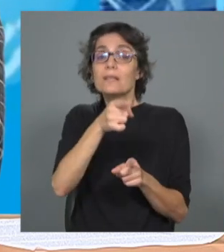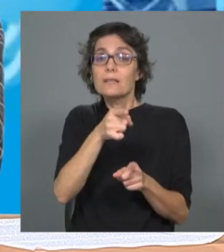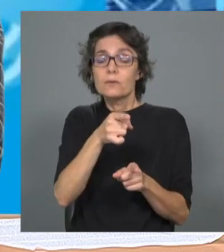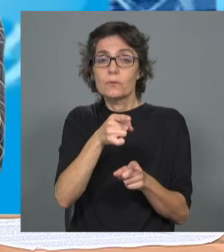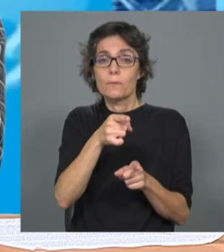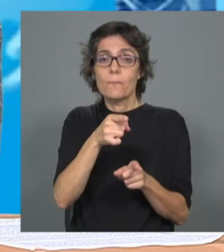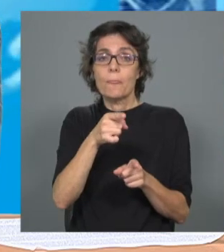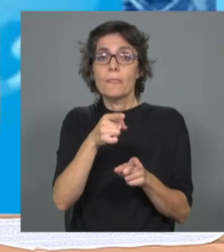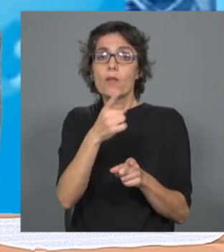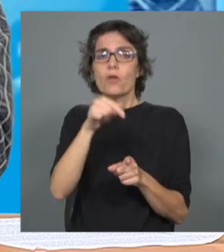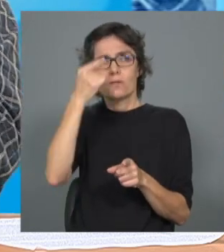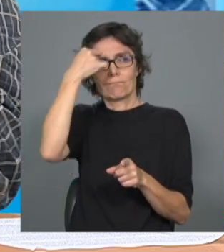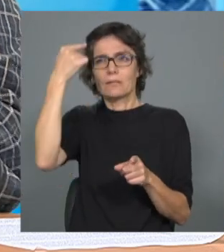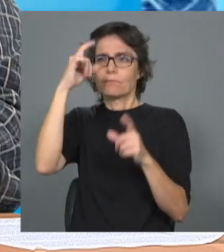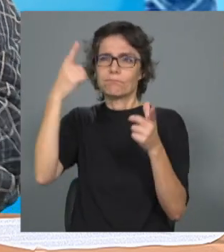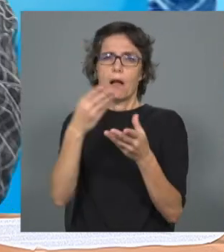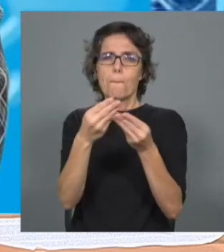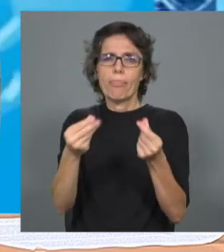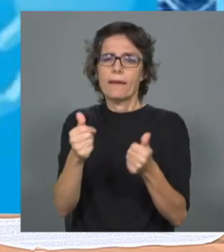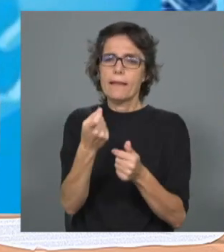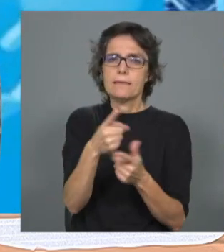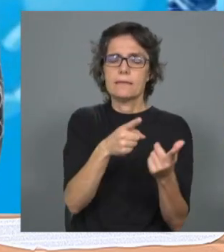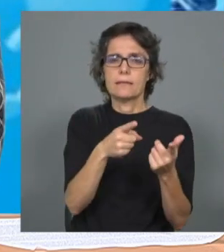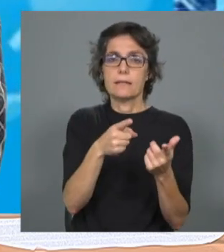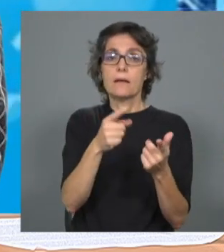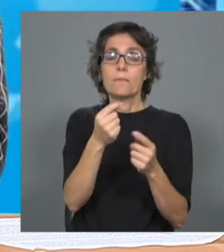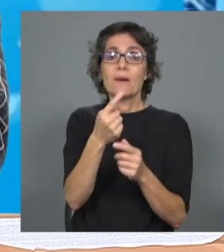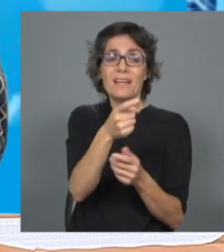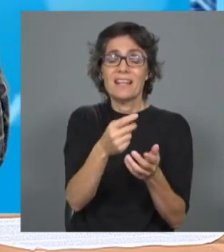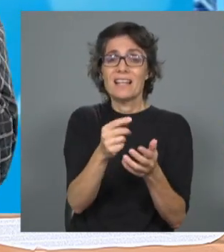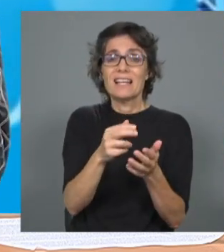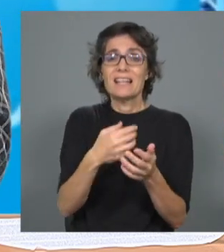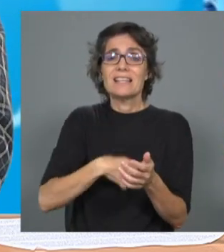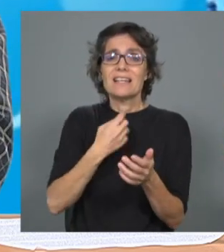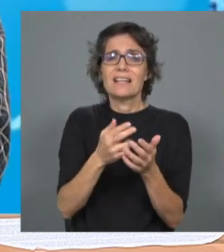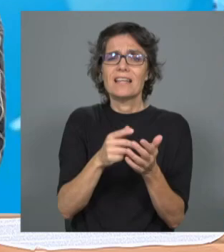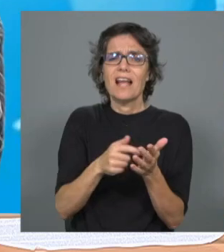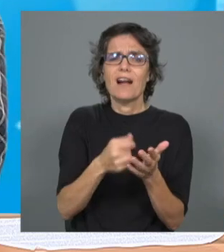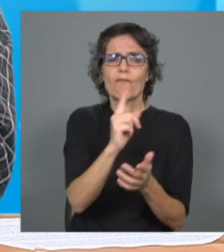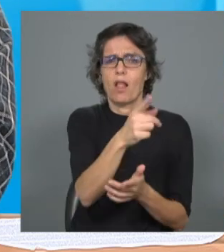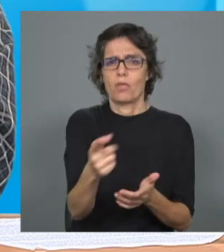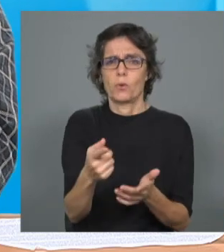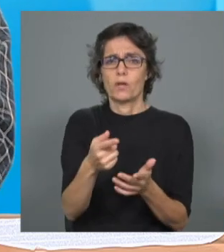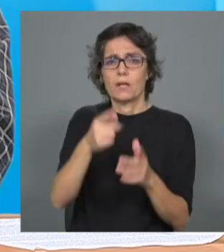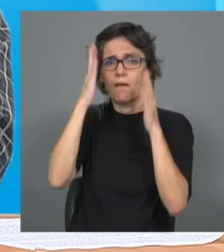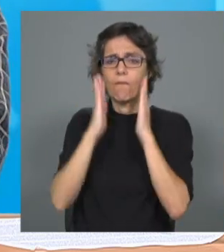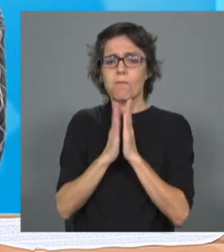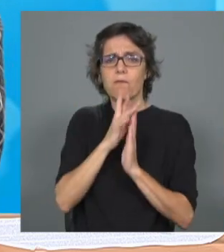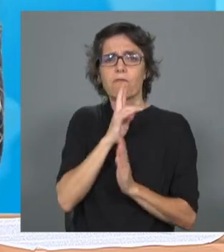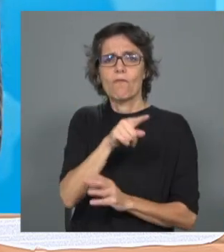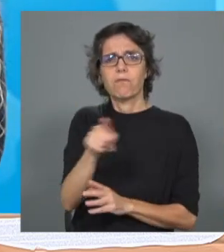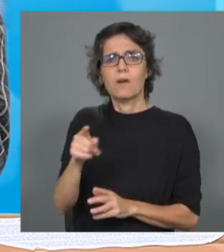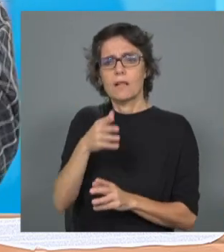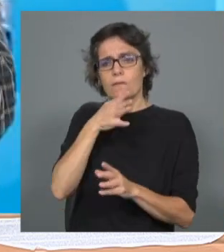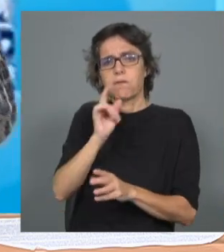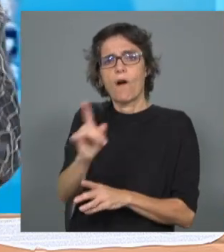àquelas crianças era a mensagem que Nossa Senhora deixou em Fátima. Isto está fora do nosso alcance, não faz parte das nossas categorias. Para nós,